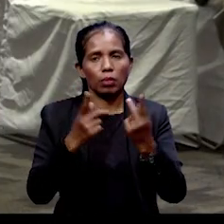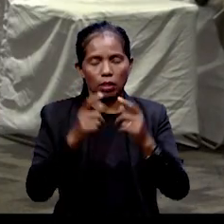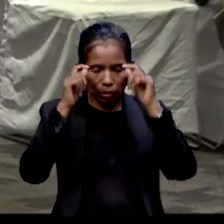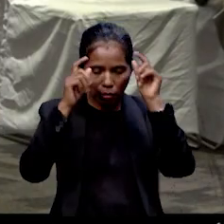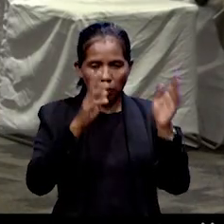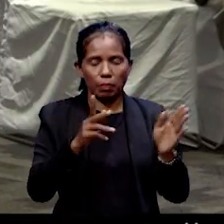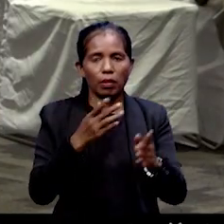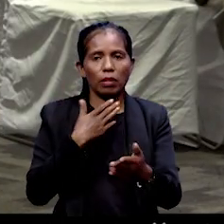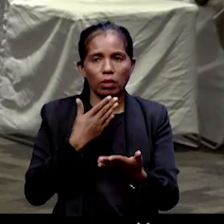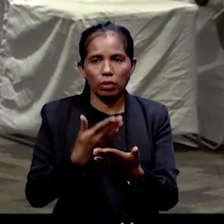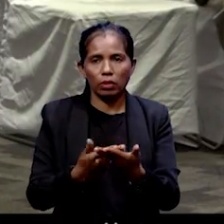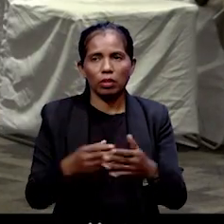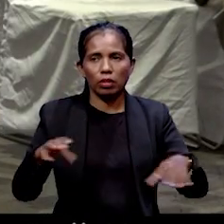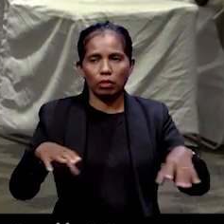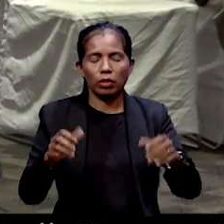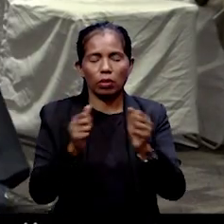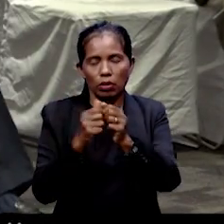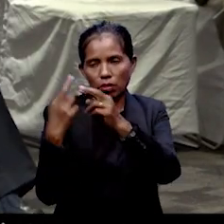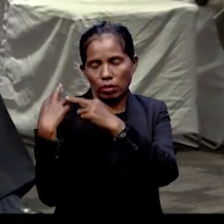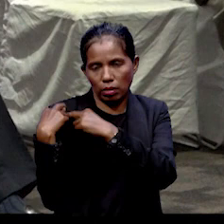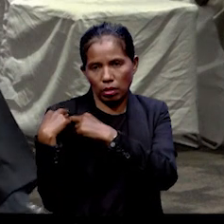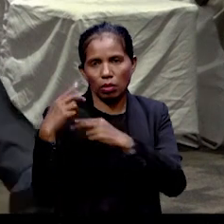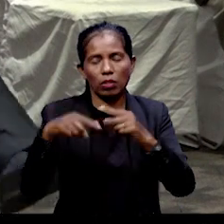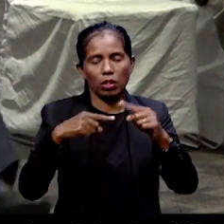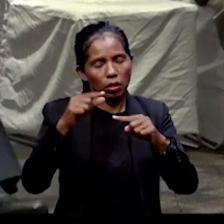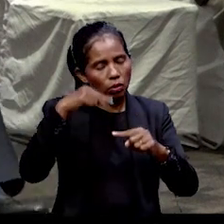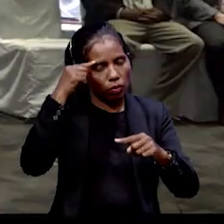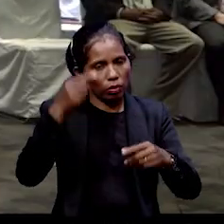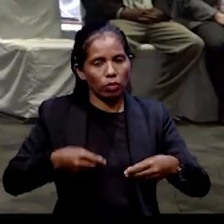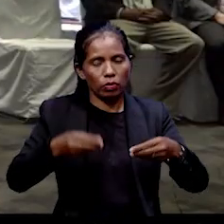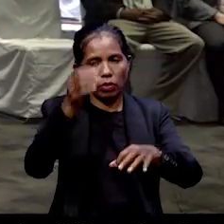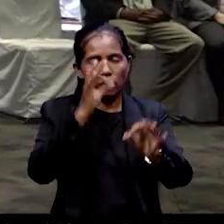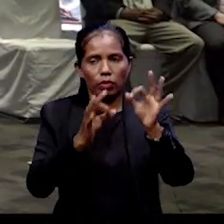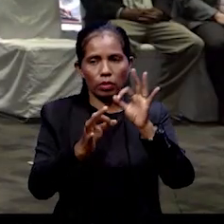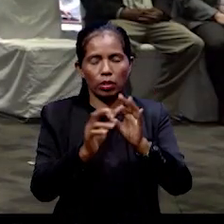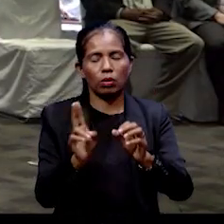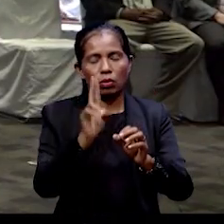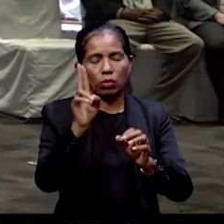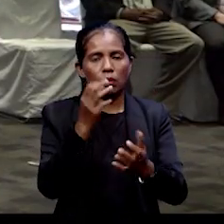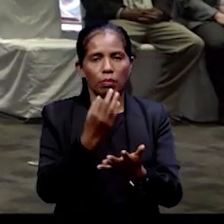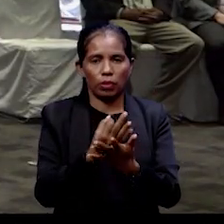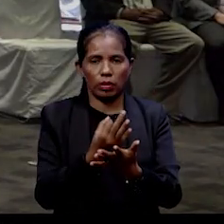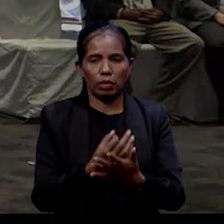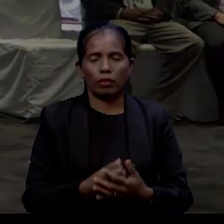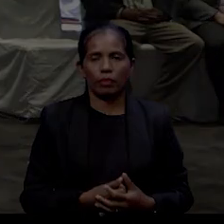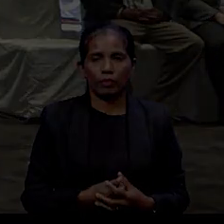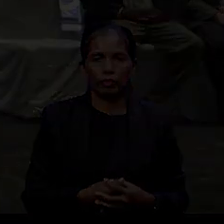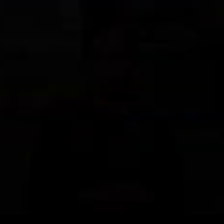preparar dia Cliutan, no serviço ou responsabilidade, bem que o governo for fiar ou de executar projeto Roma. Anisetu Leite, GMN.